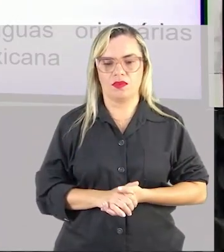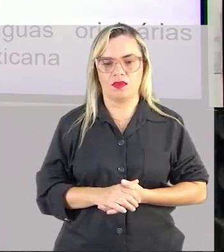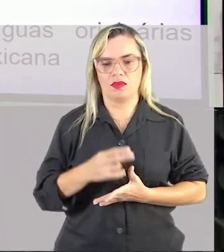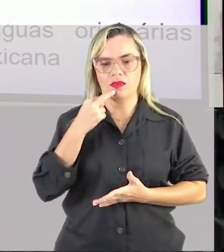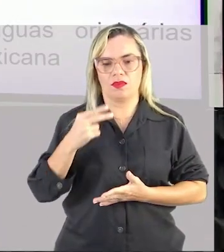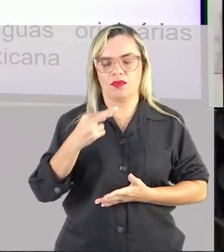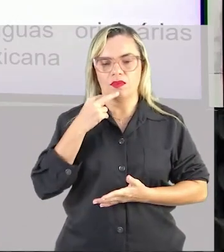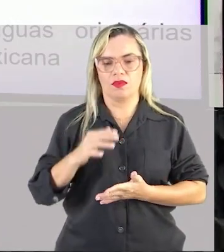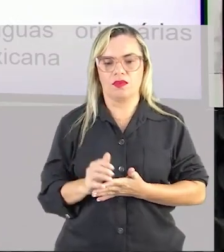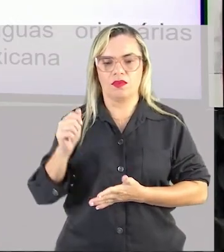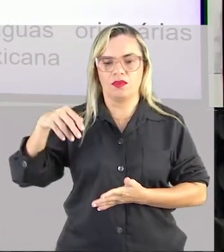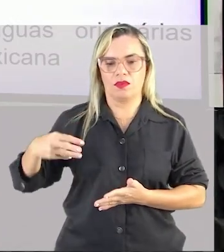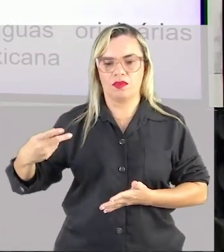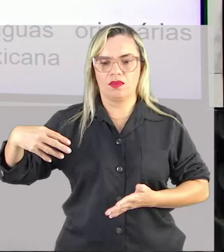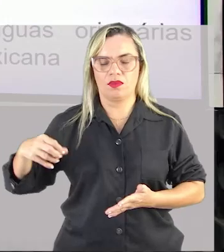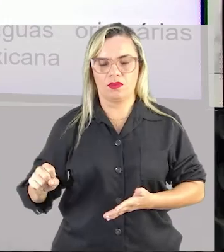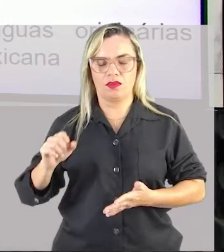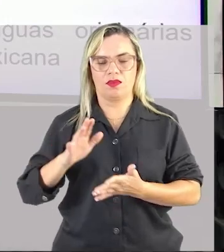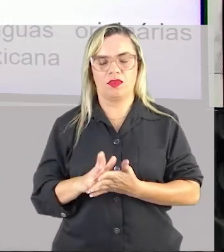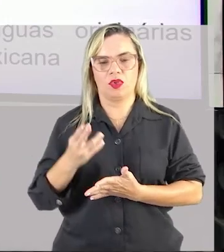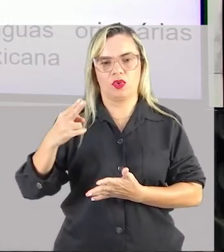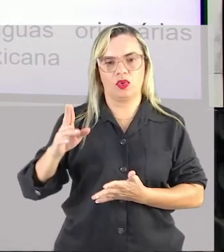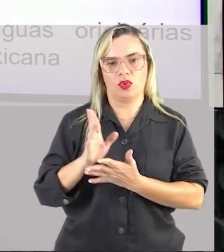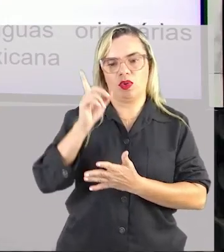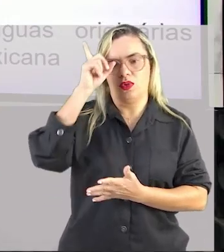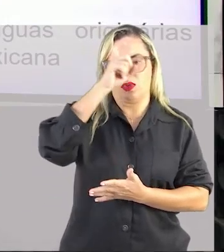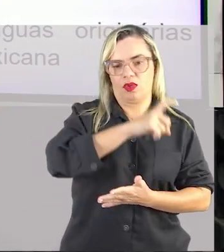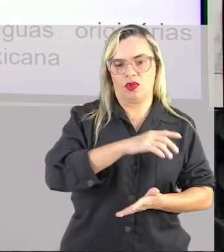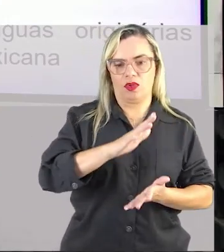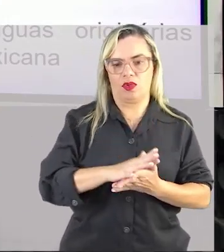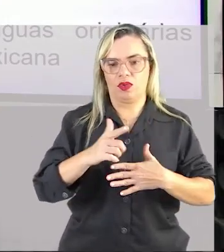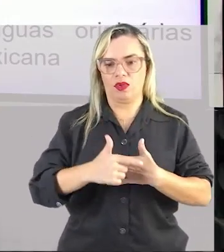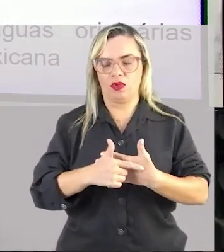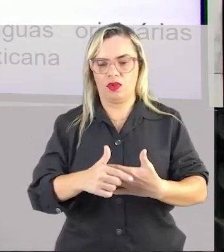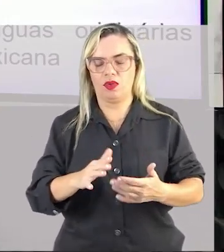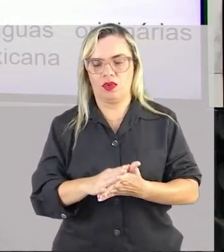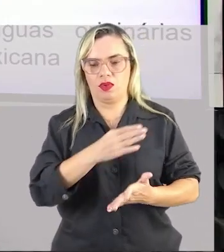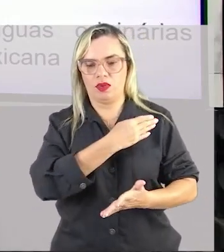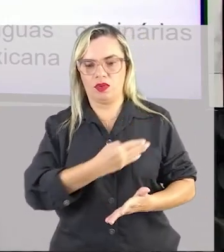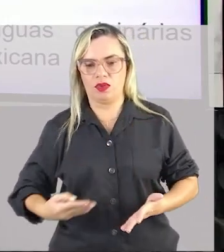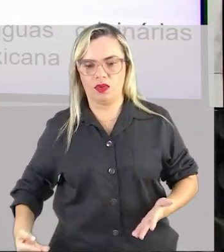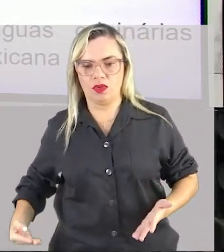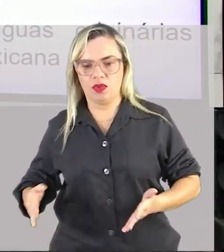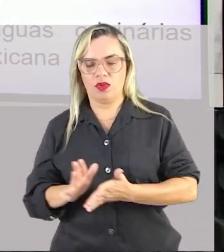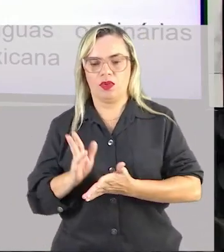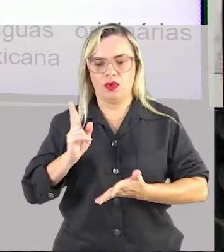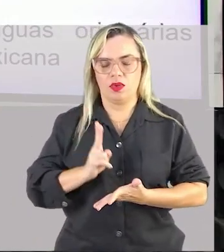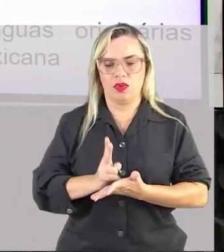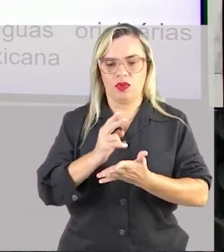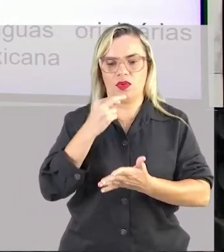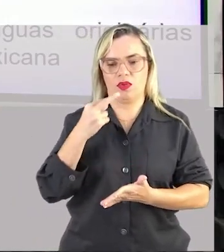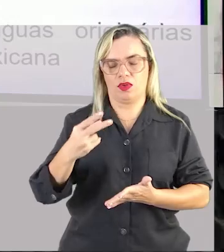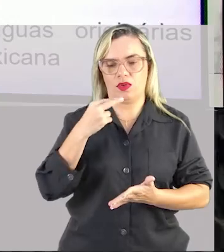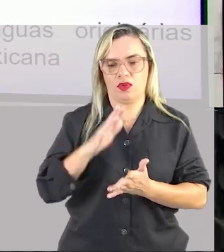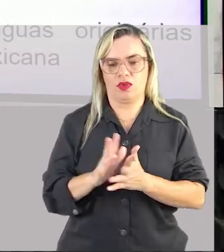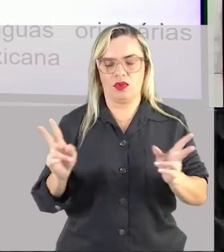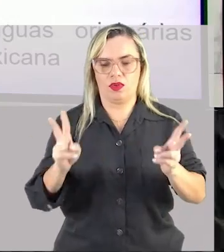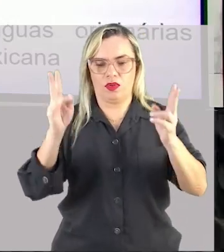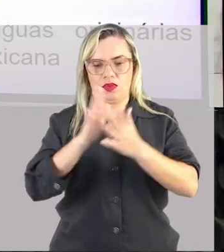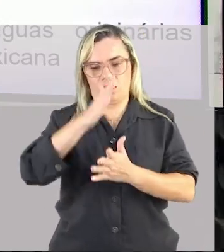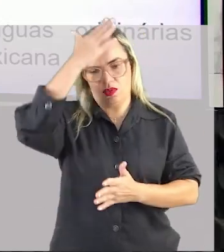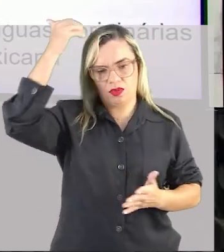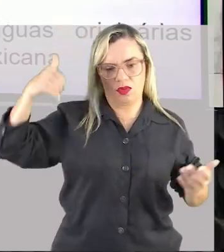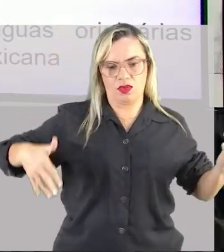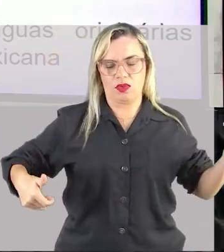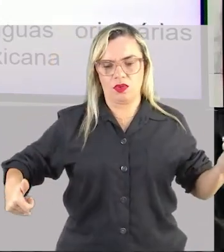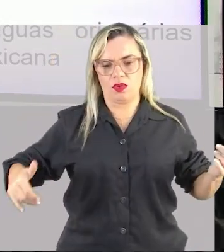ameríndias, um nomezinho complicado para falar. O papel não governamental dos órgãos, conservação das línguas, então ele também fala sobre a língua,